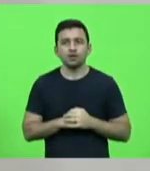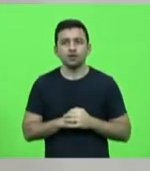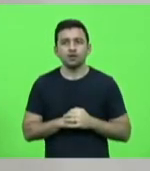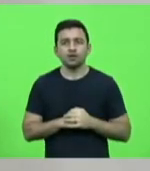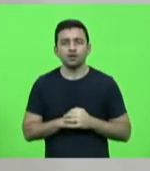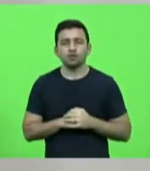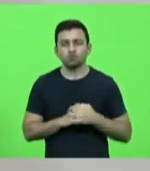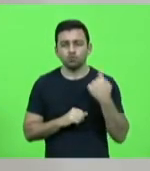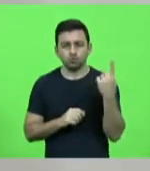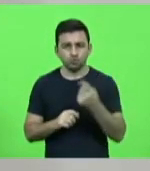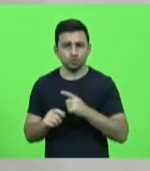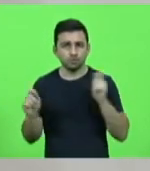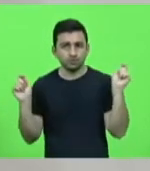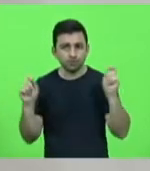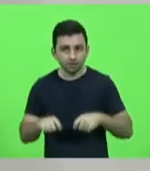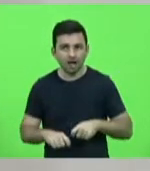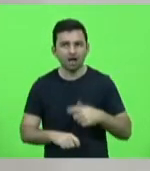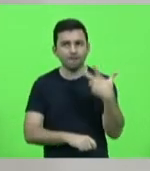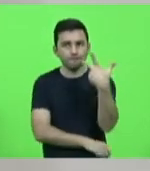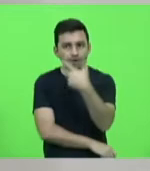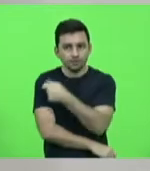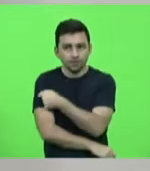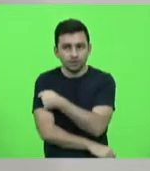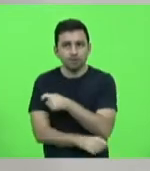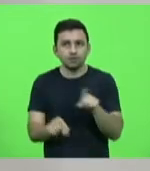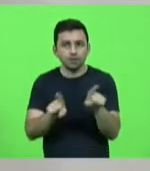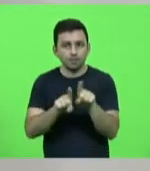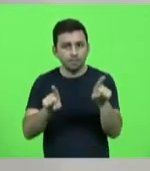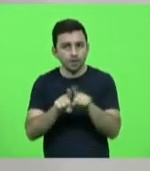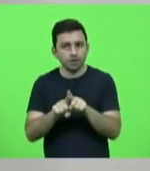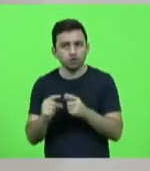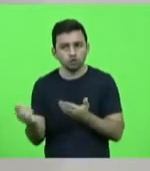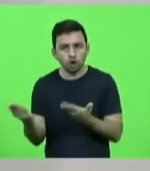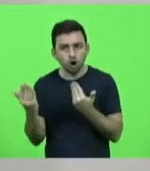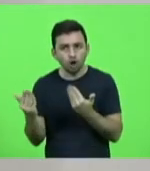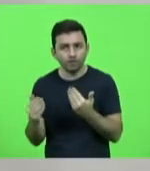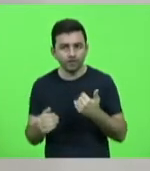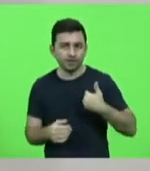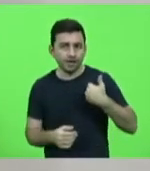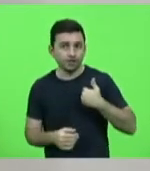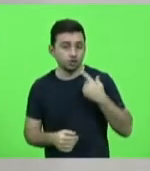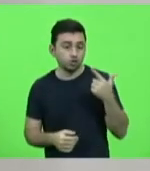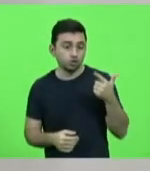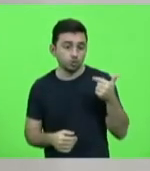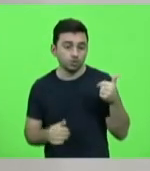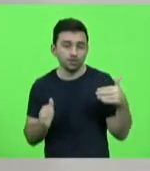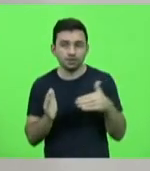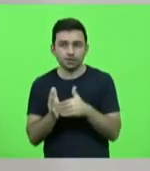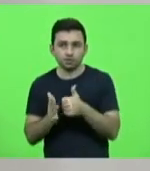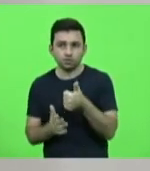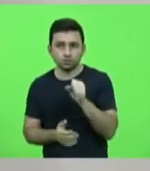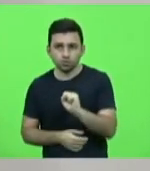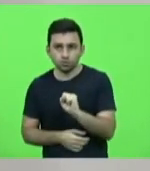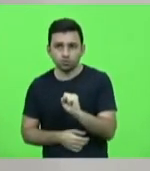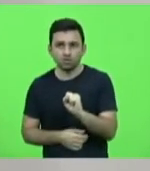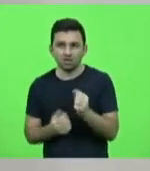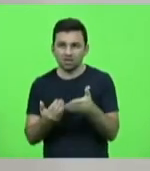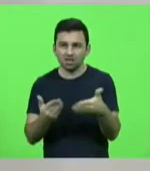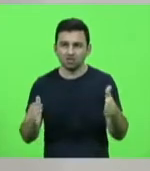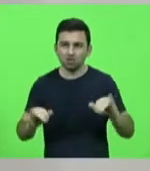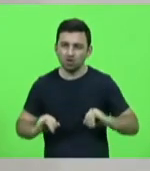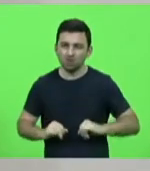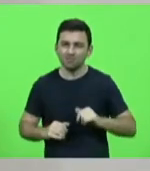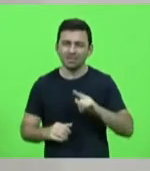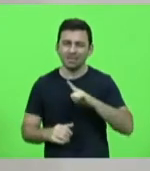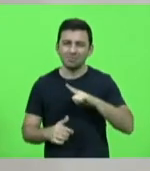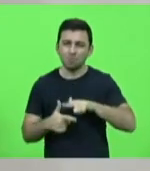possamos vacinar também os adolescentes de 12 a 18 anos que sofrem com comorbidades.